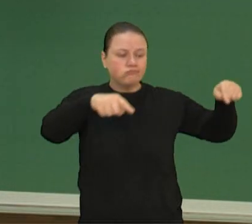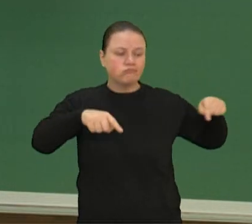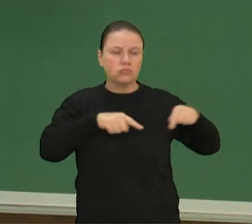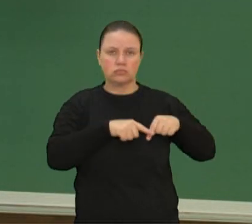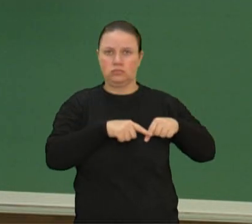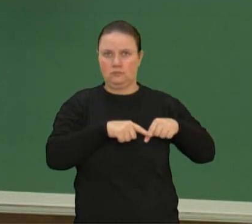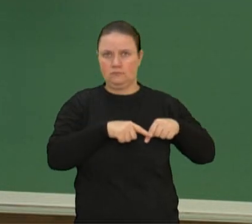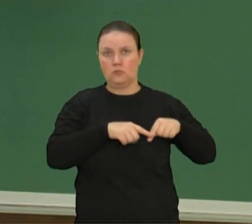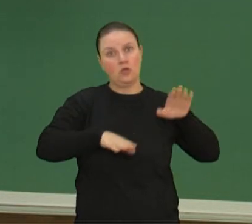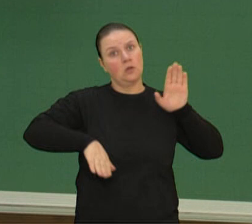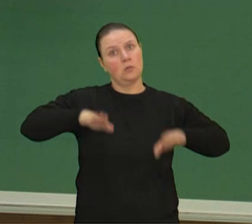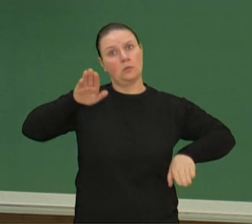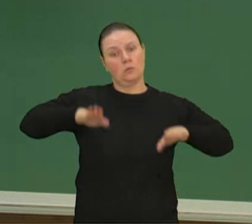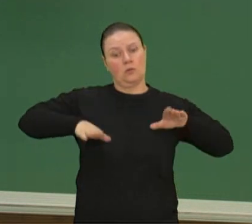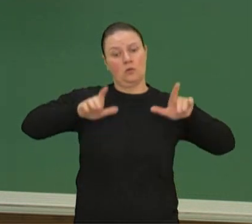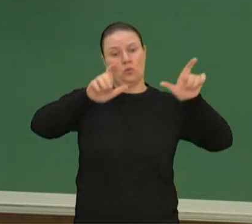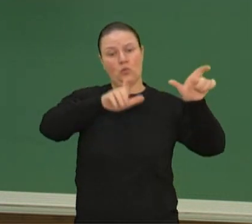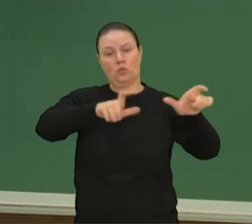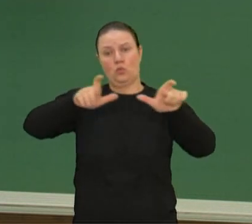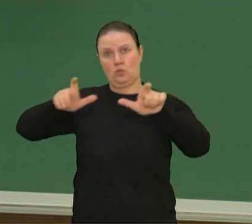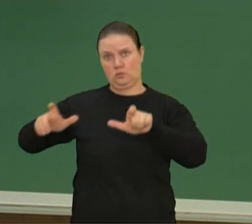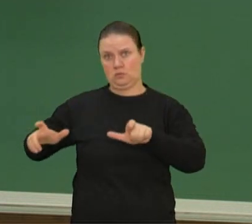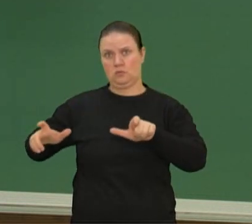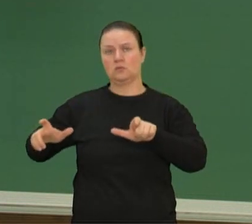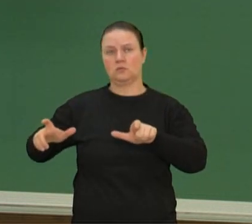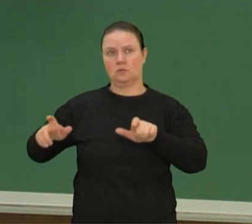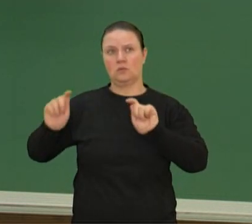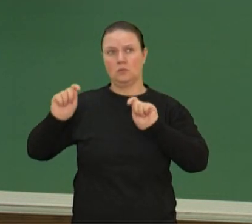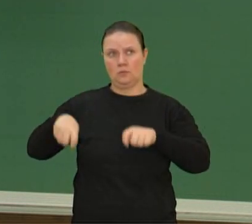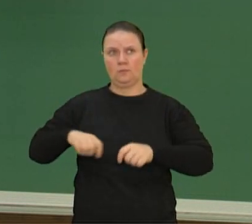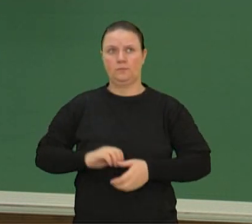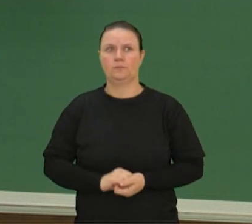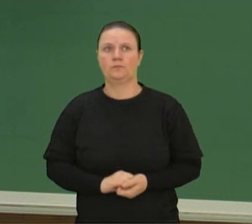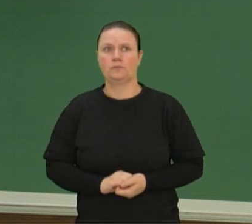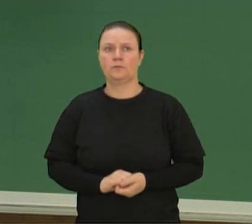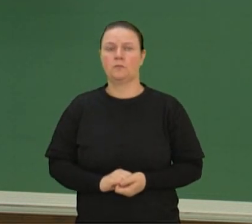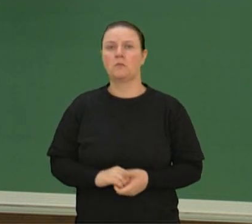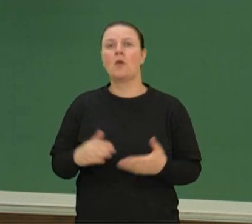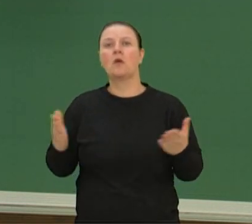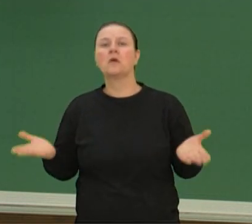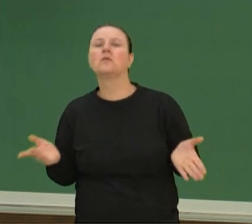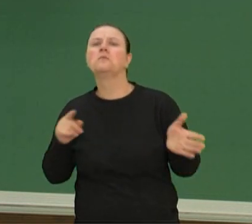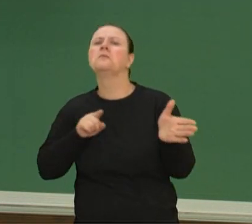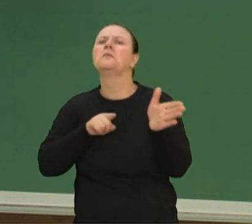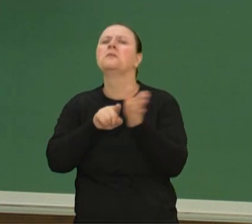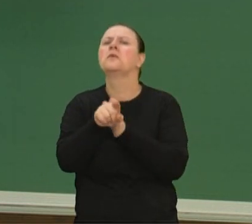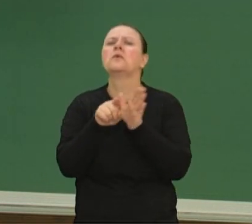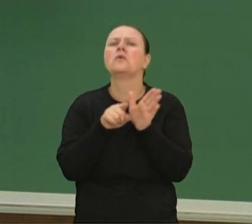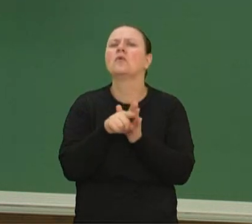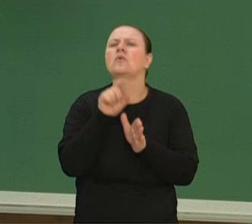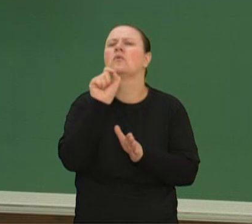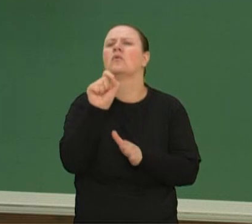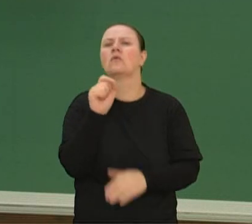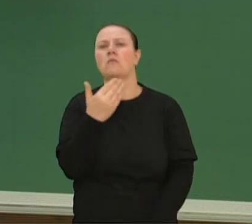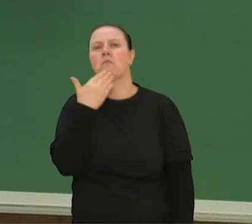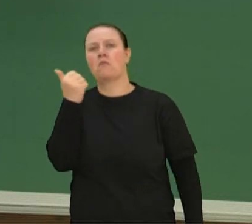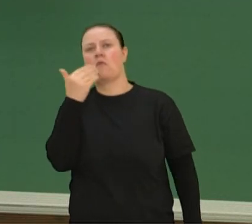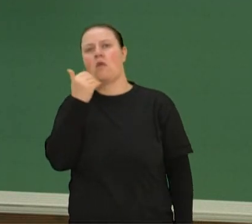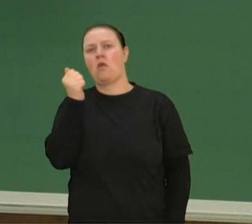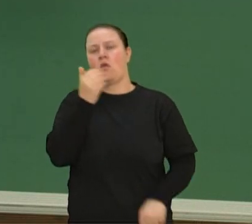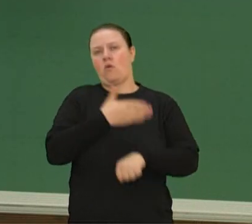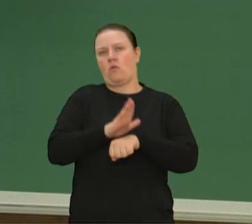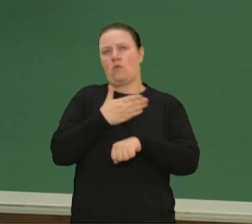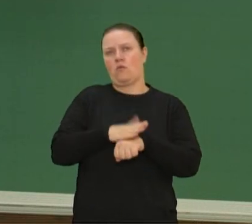água. Depende da academia para ofertar essa possibilidade. E aí fica a questão, qual é a melhor atividade de